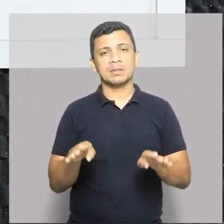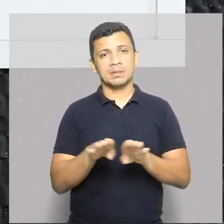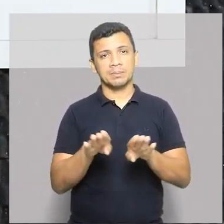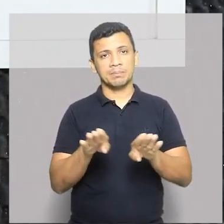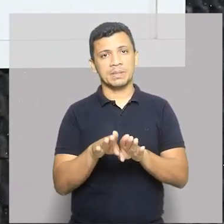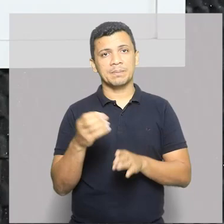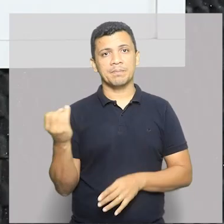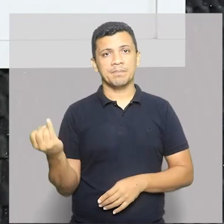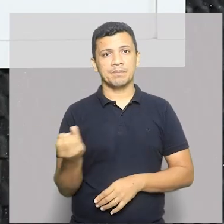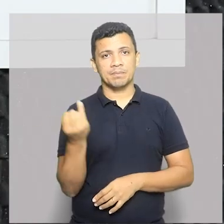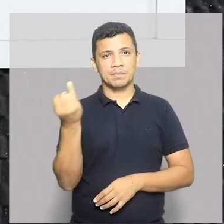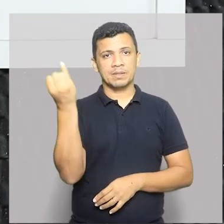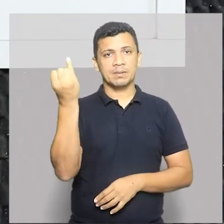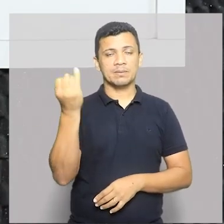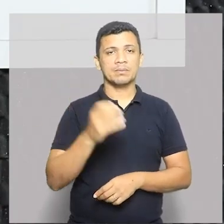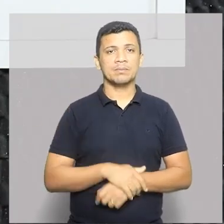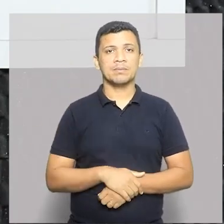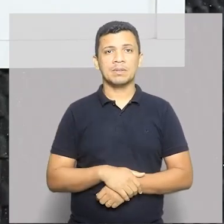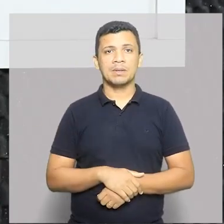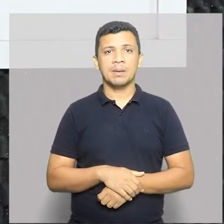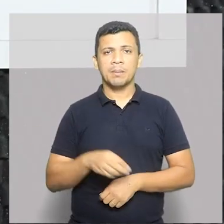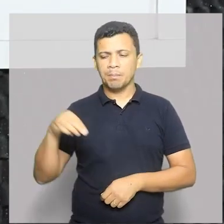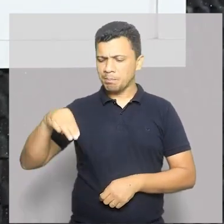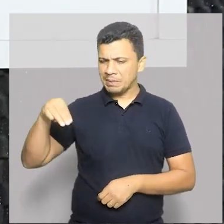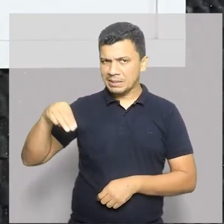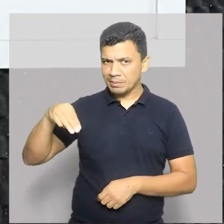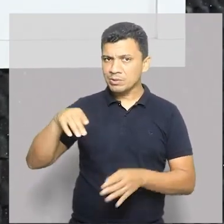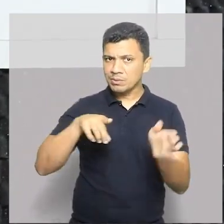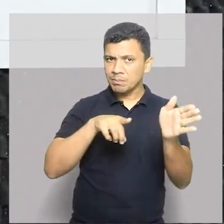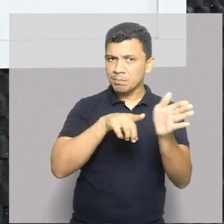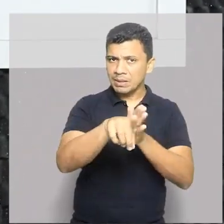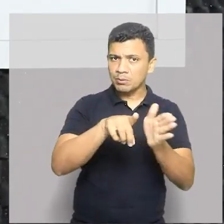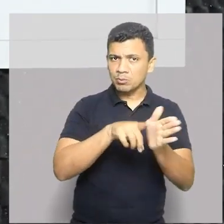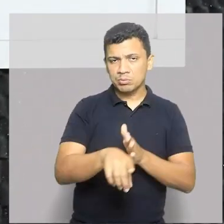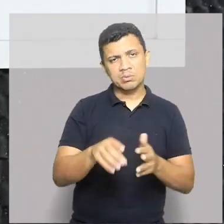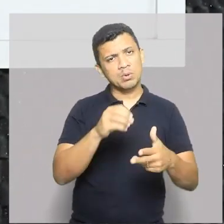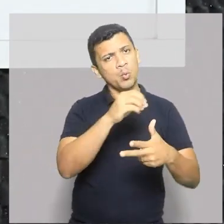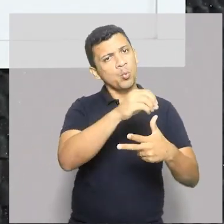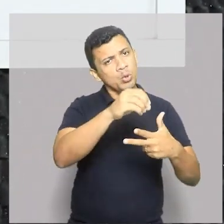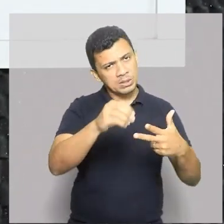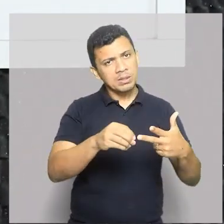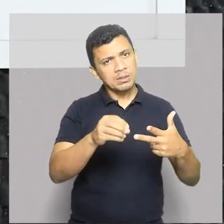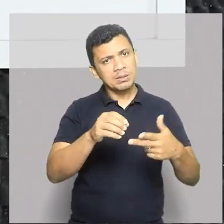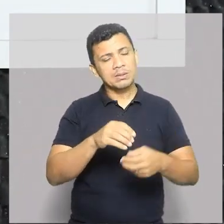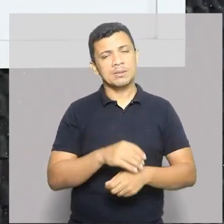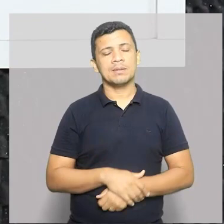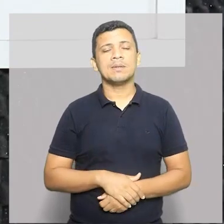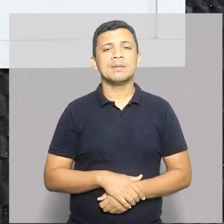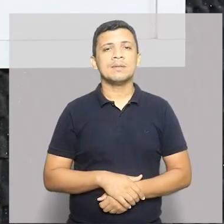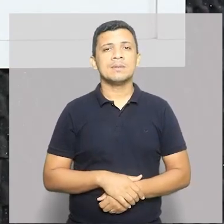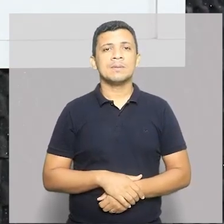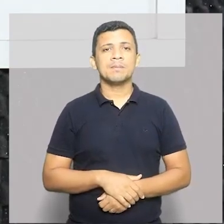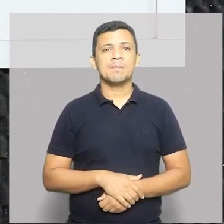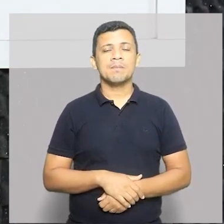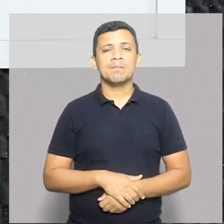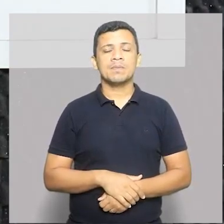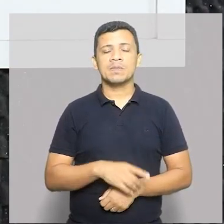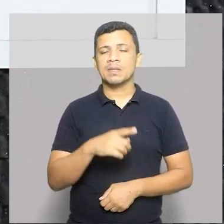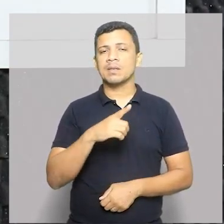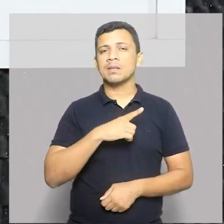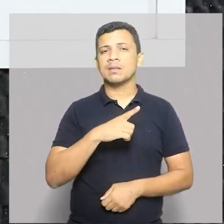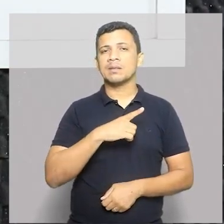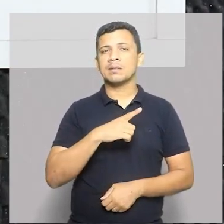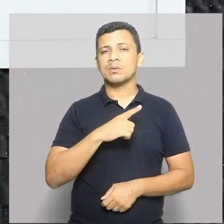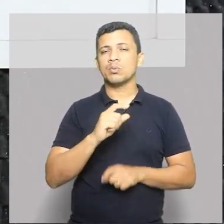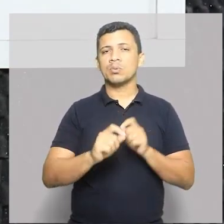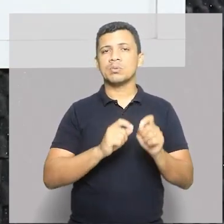tá? As questões de matemática, na verdade, o Enem em si, no geral, as questões vestibulares, elas